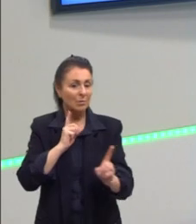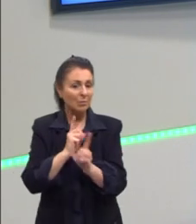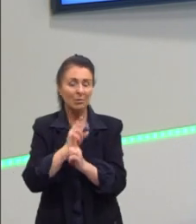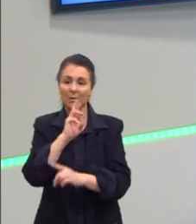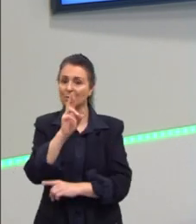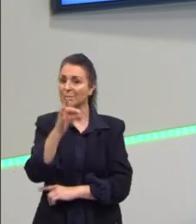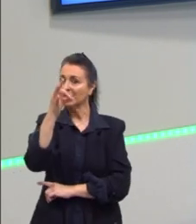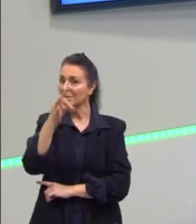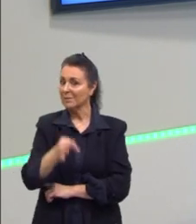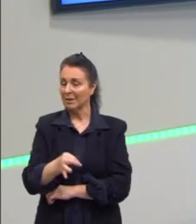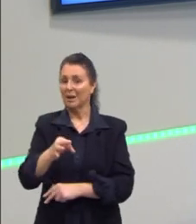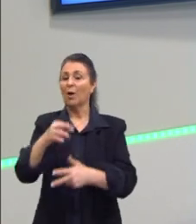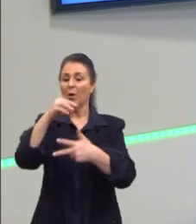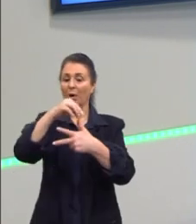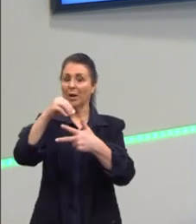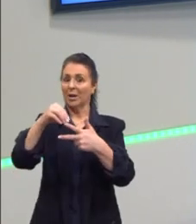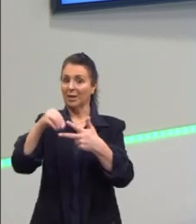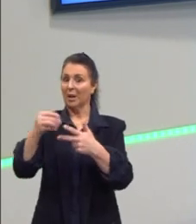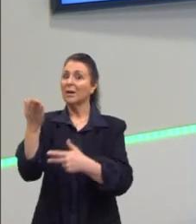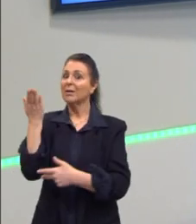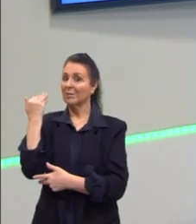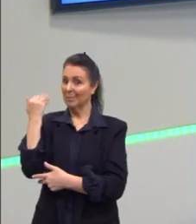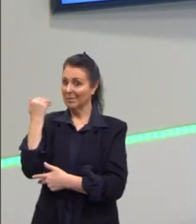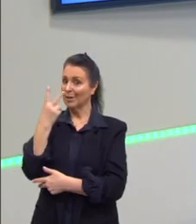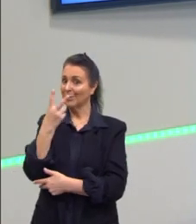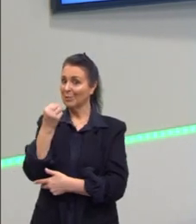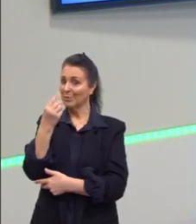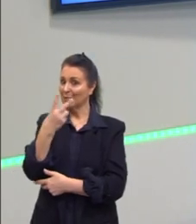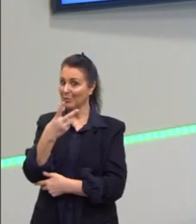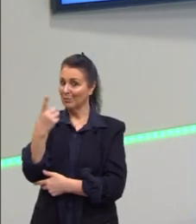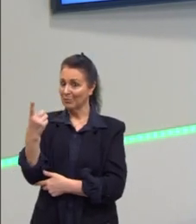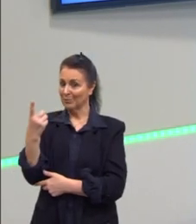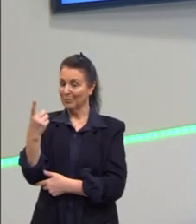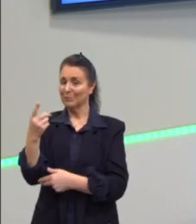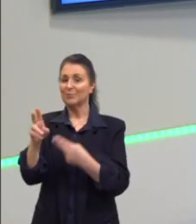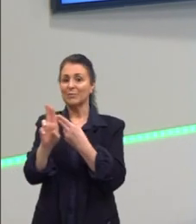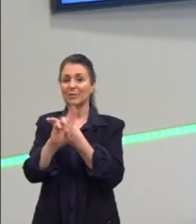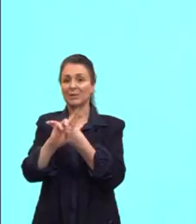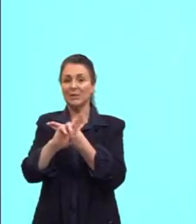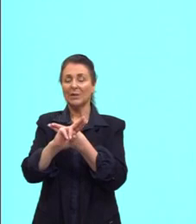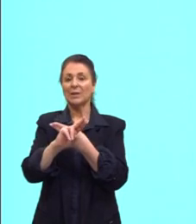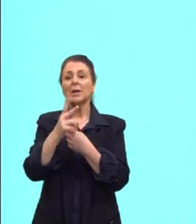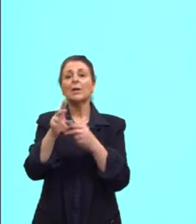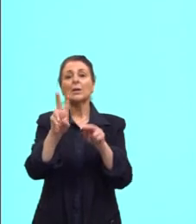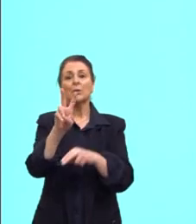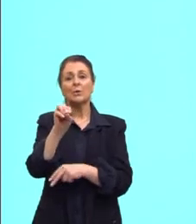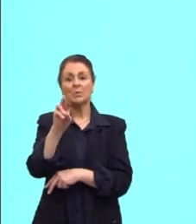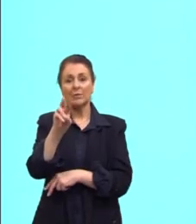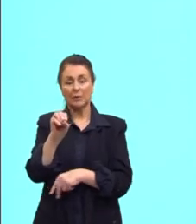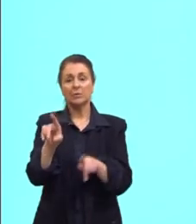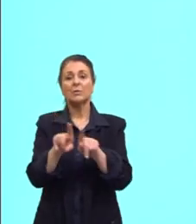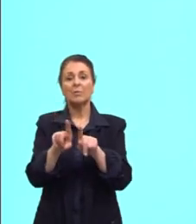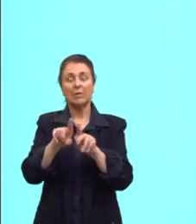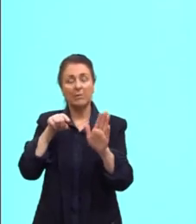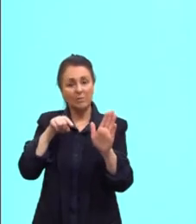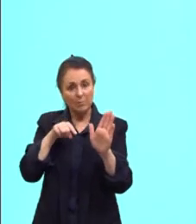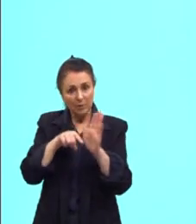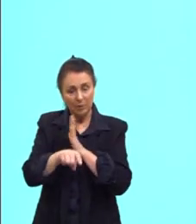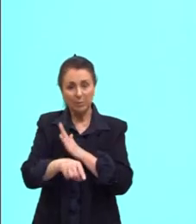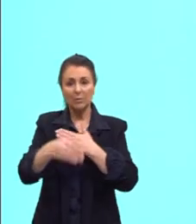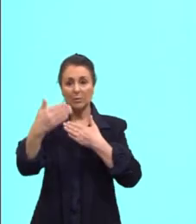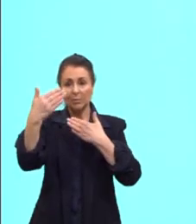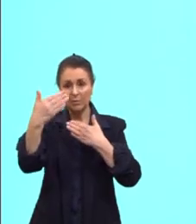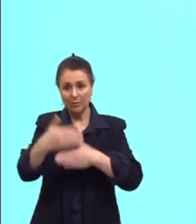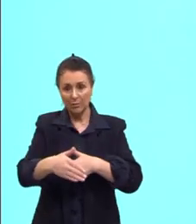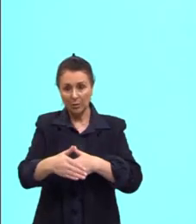alternativa a isso é nem do ano passado a gente lá tá super presente a radioatividade money2020 ela também esteve presente e aí ela